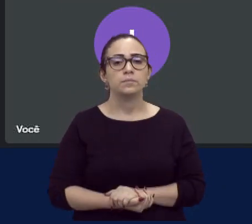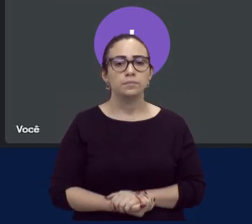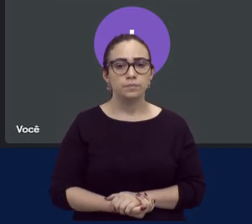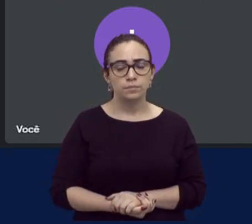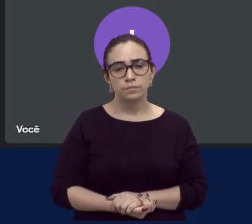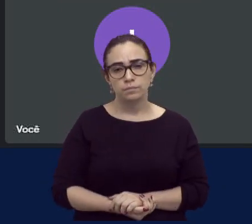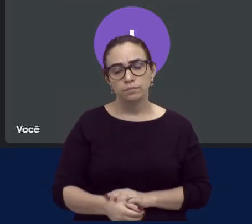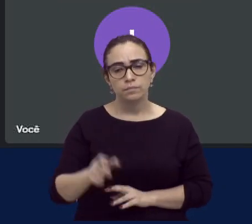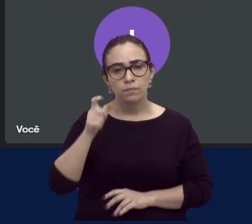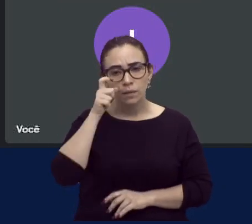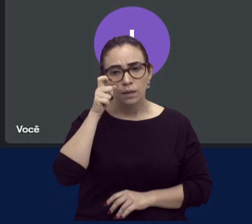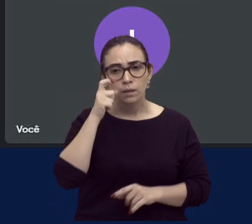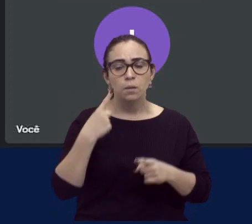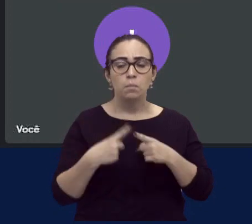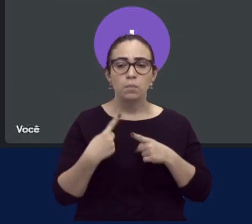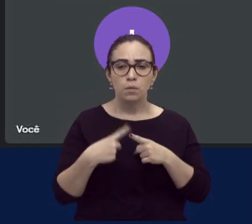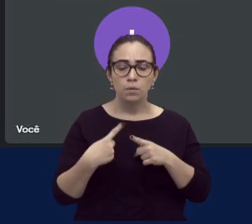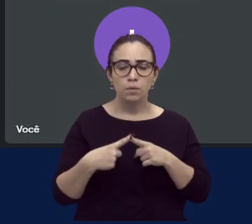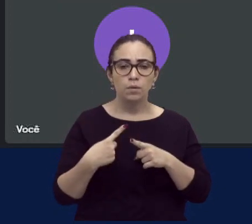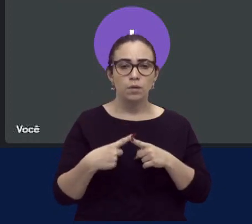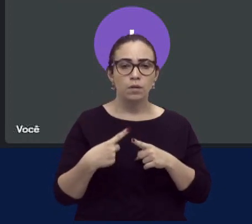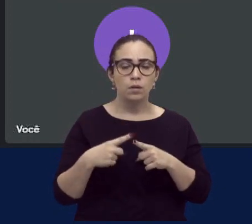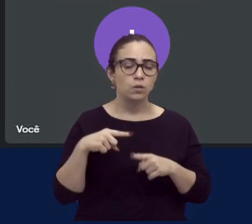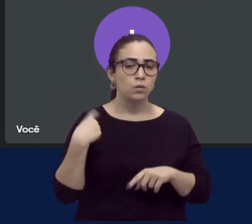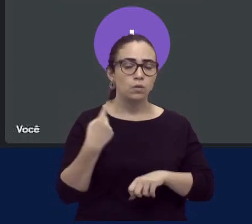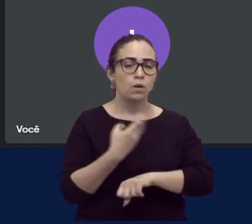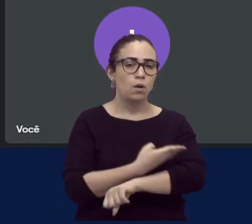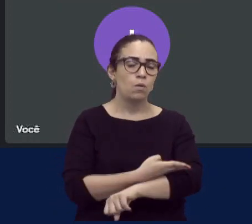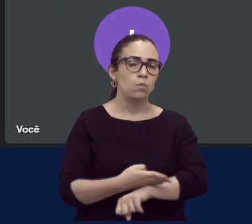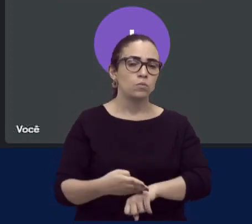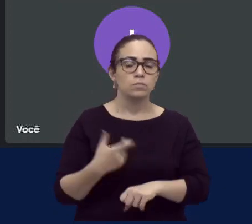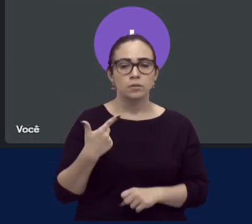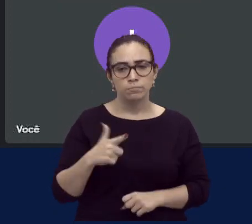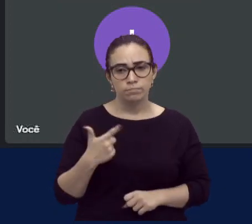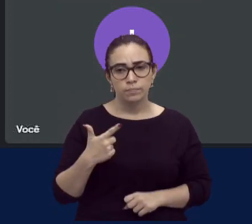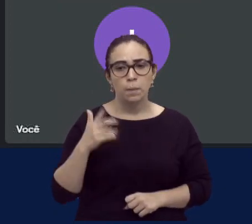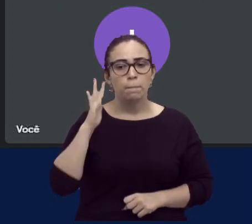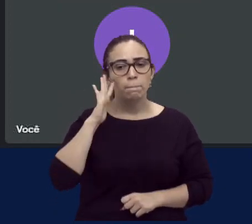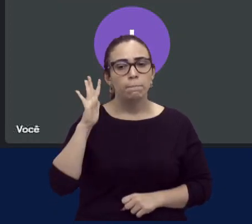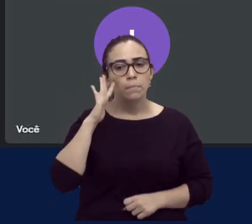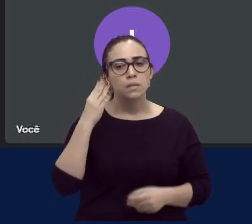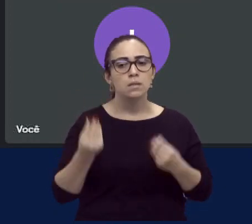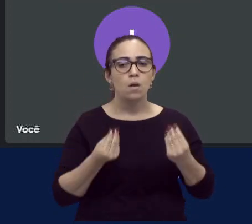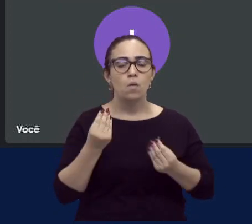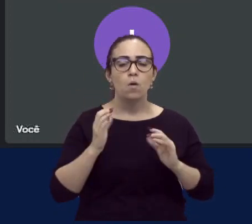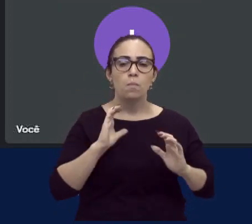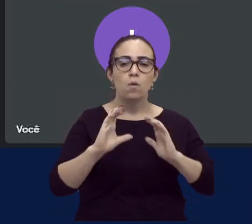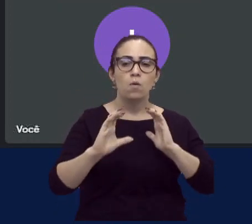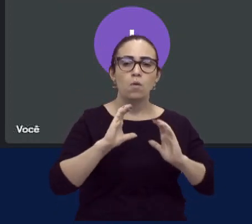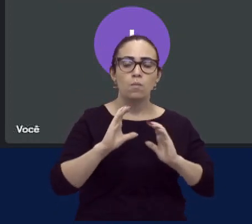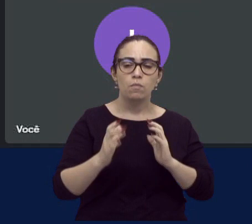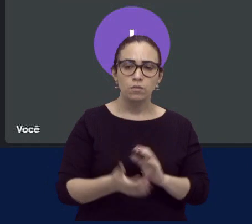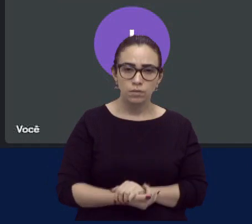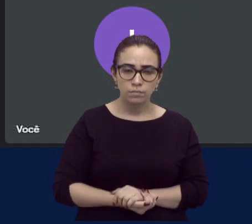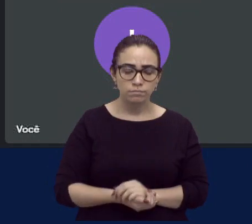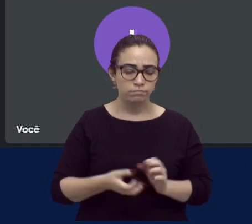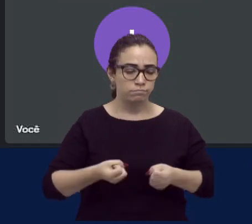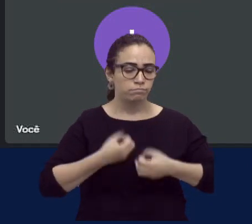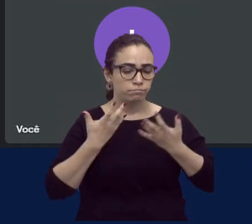muito interessante porque, assim, a gente não está acostumado a pensar na nossa forma de se comunicar, né? De se